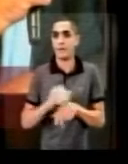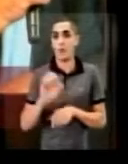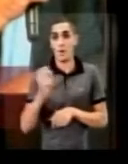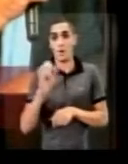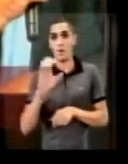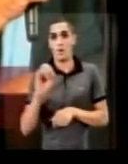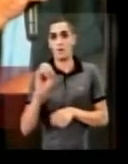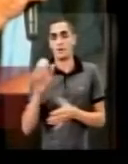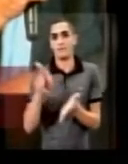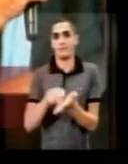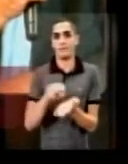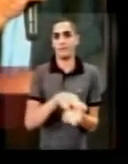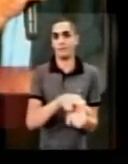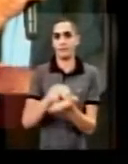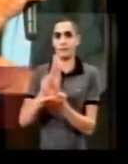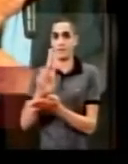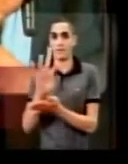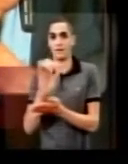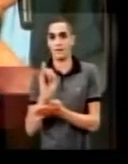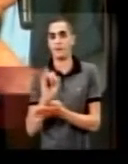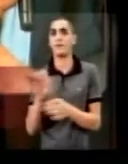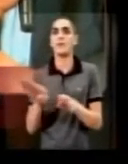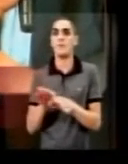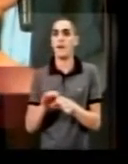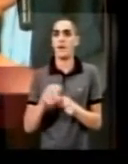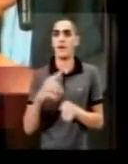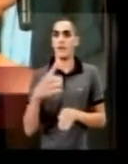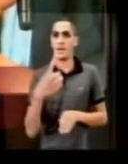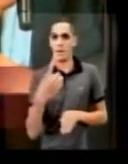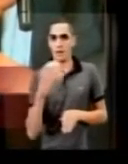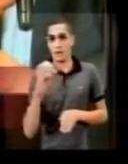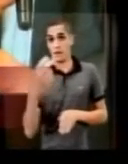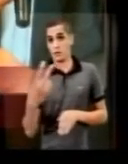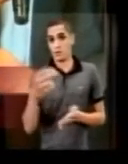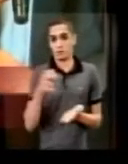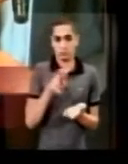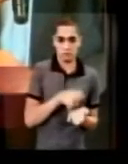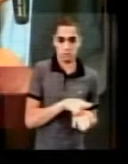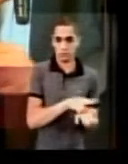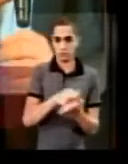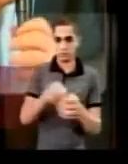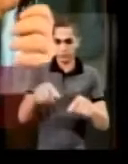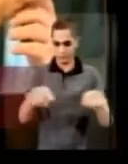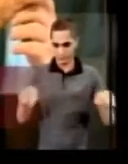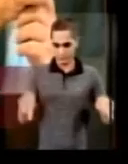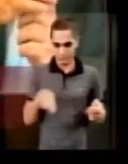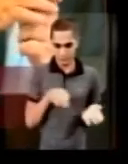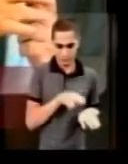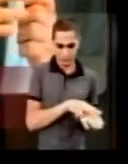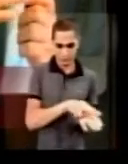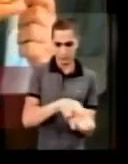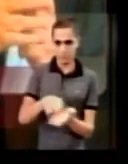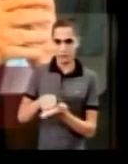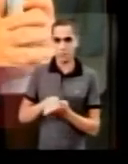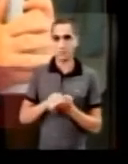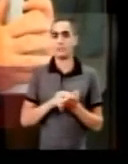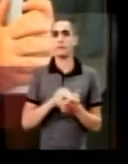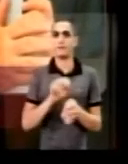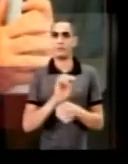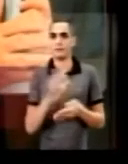e 102 em enfermarias. É importante ressaltar aqui, vocês se lembram que até um